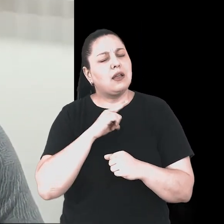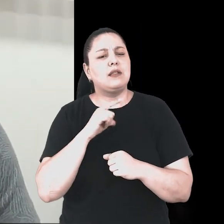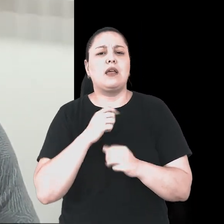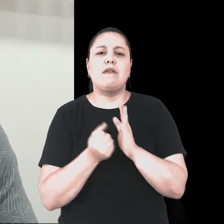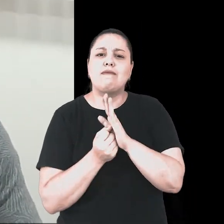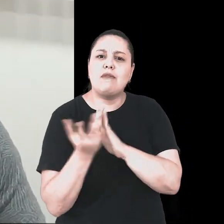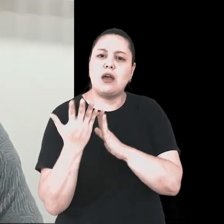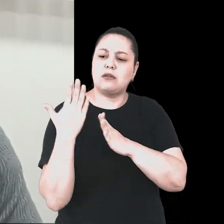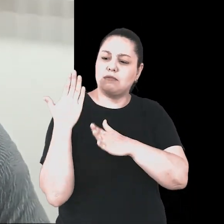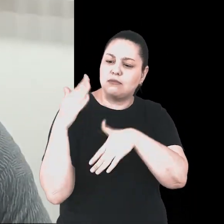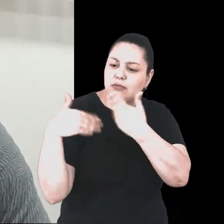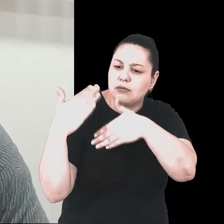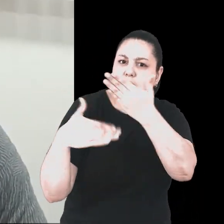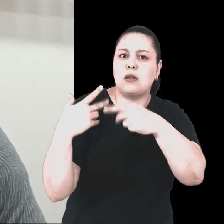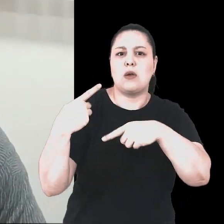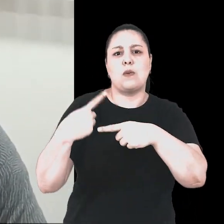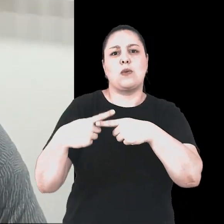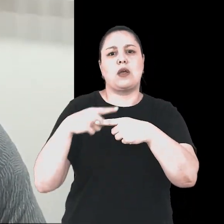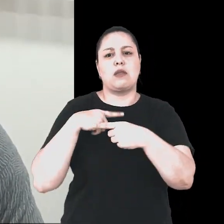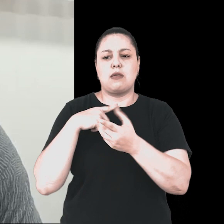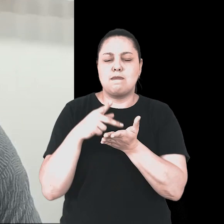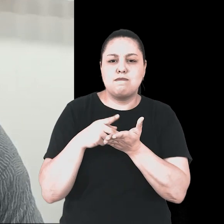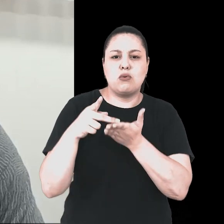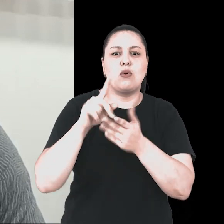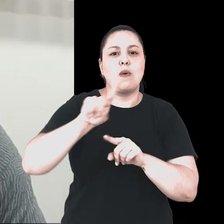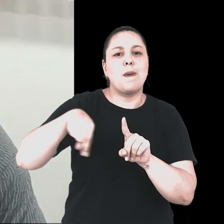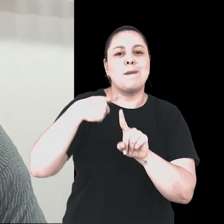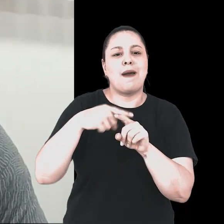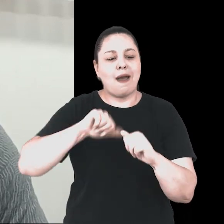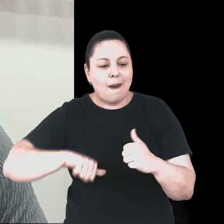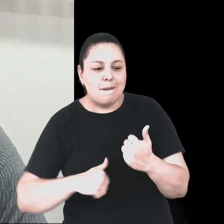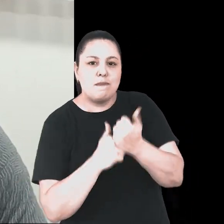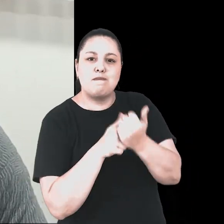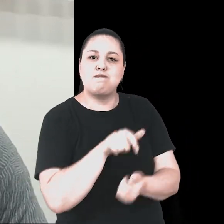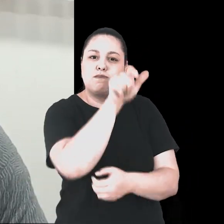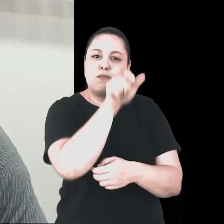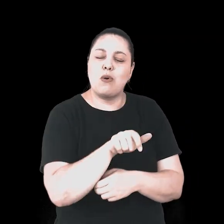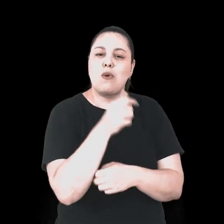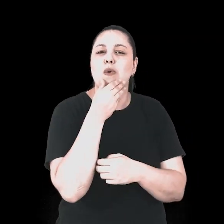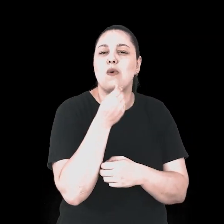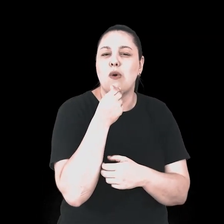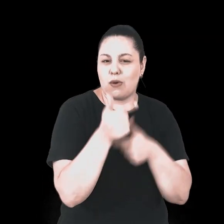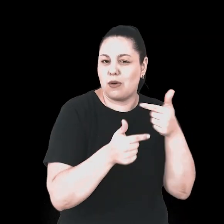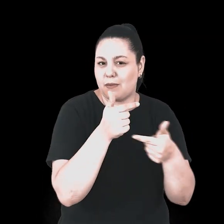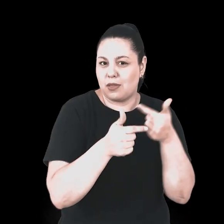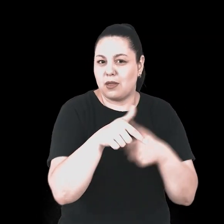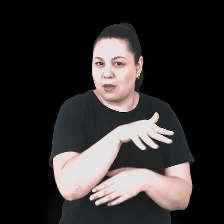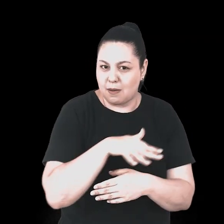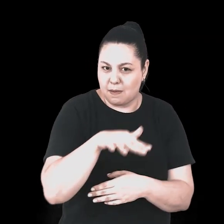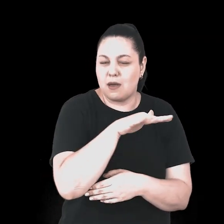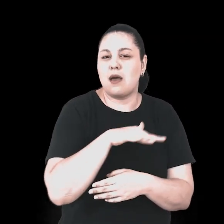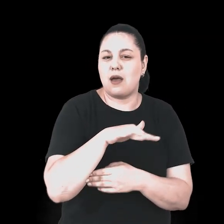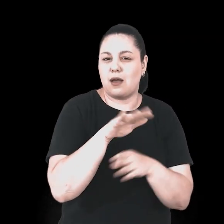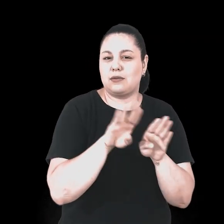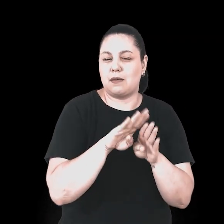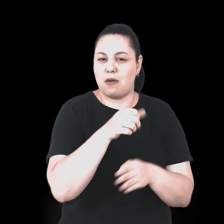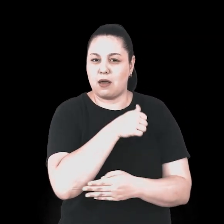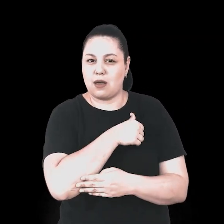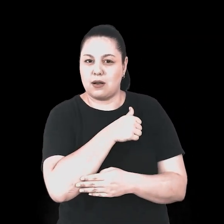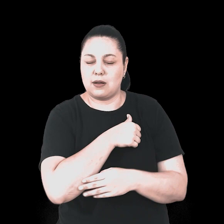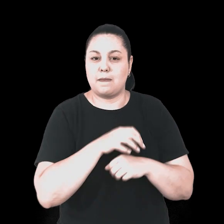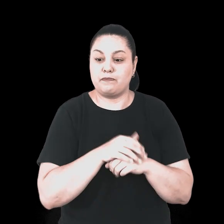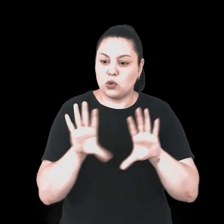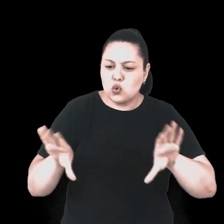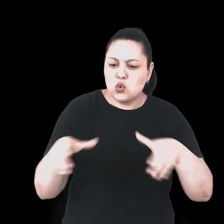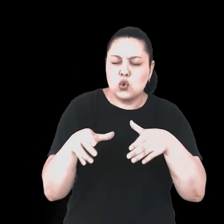de avanços na purificação do extrato e contando com o apoio do farmacêutico canadense James Bertrand Collett,